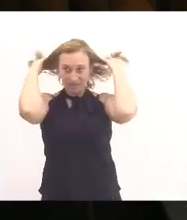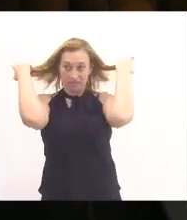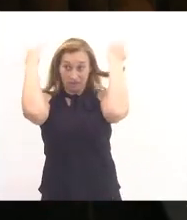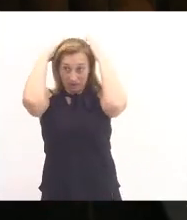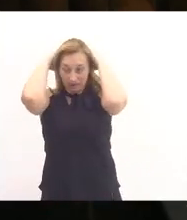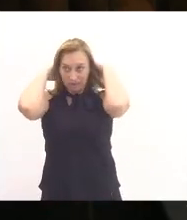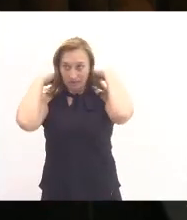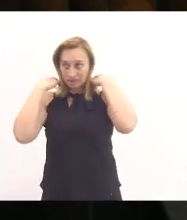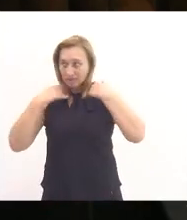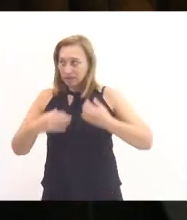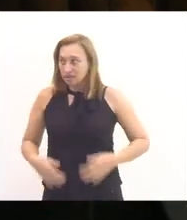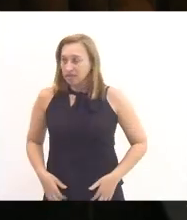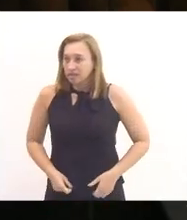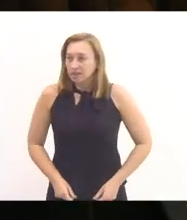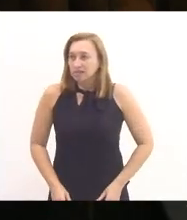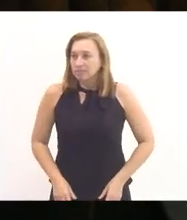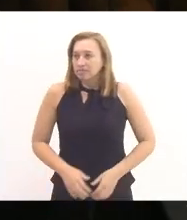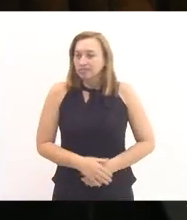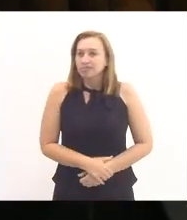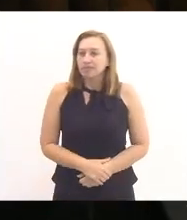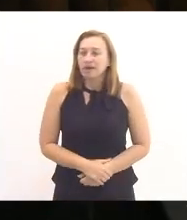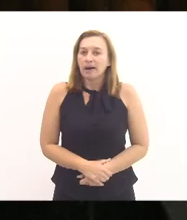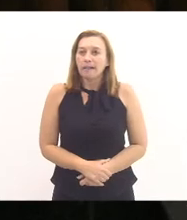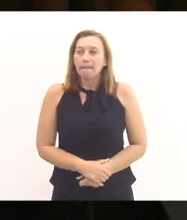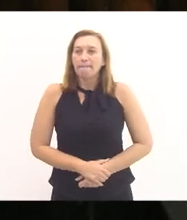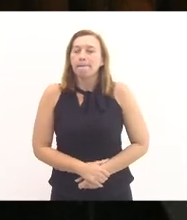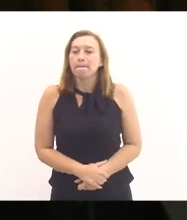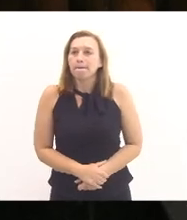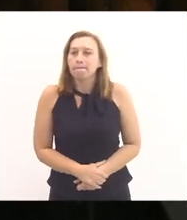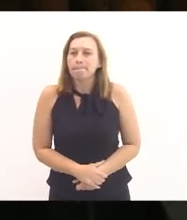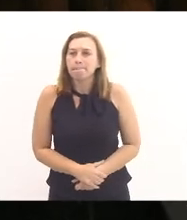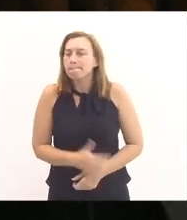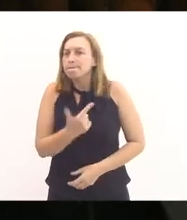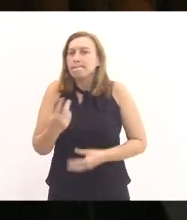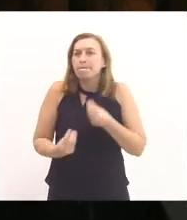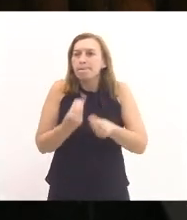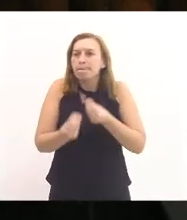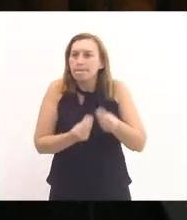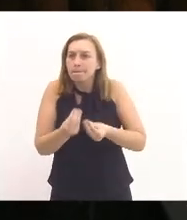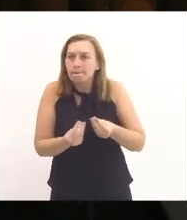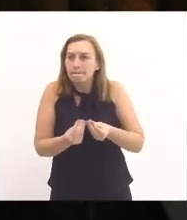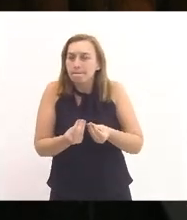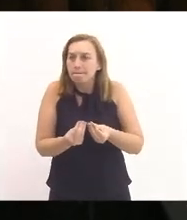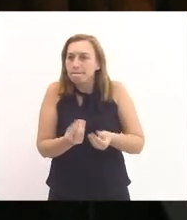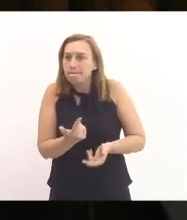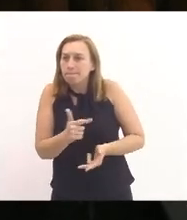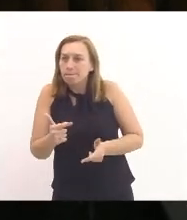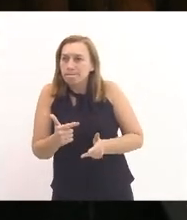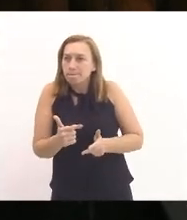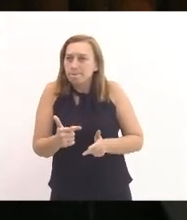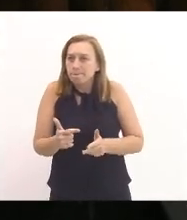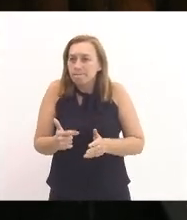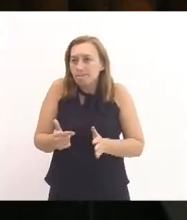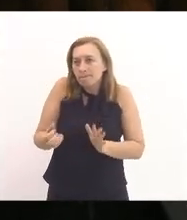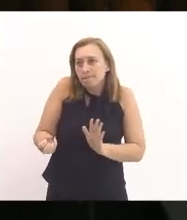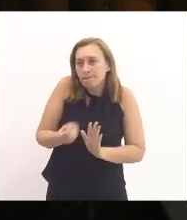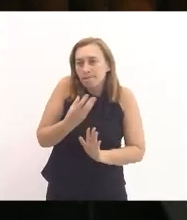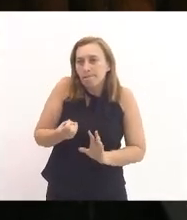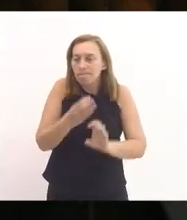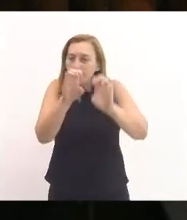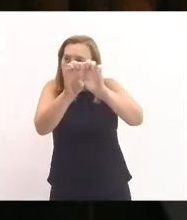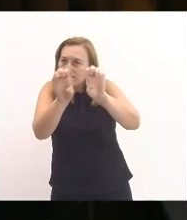então a gente vai se ver para o saco malha orgânica não tem como a gente fazer isso sem a modernização em uma estrutura